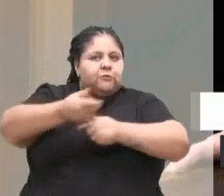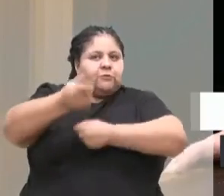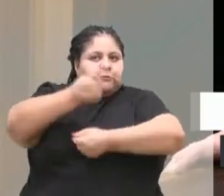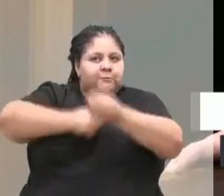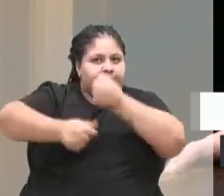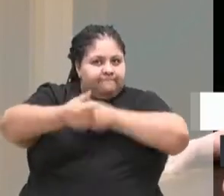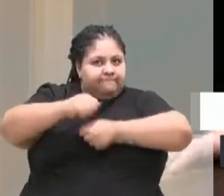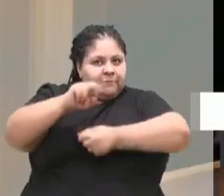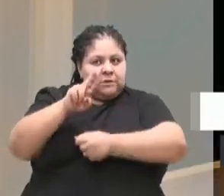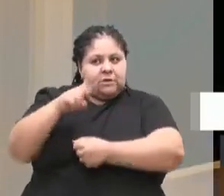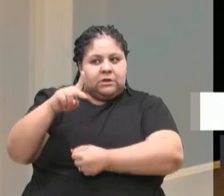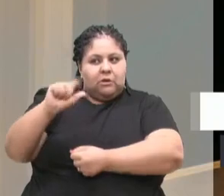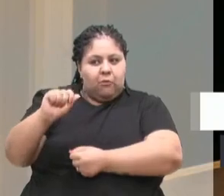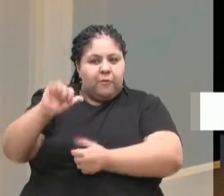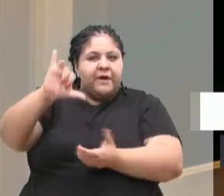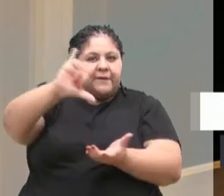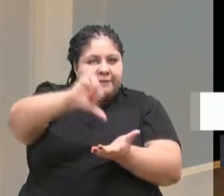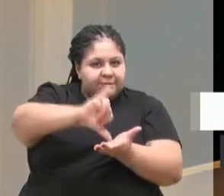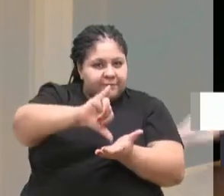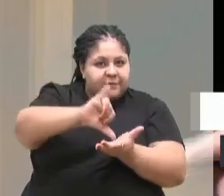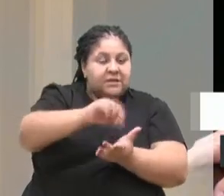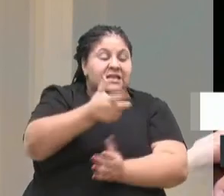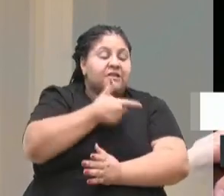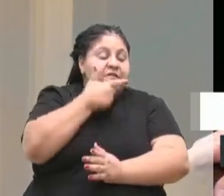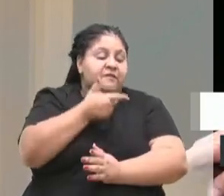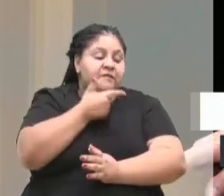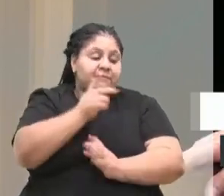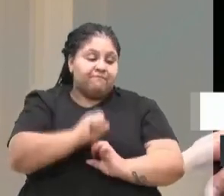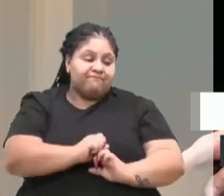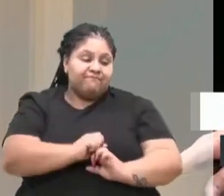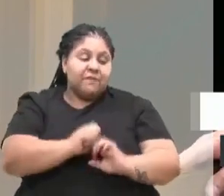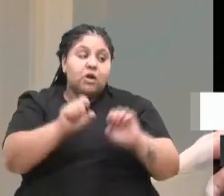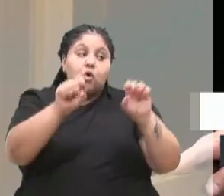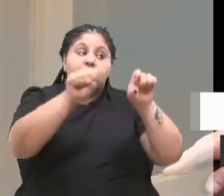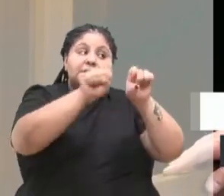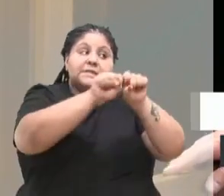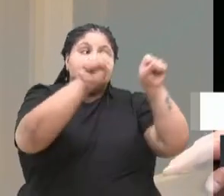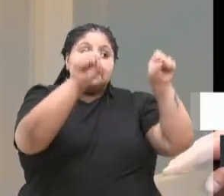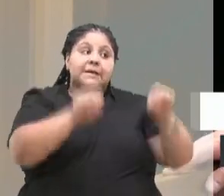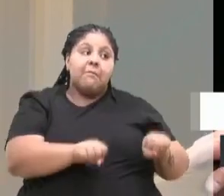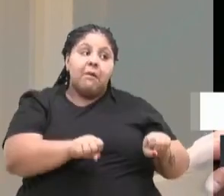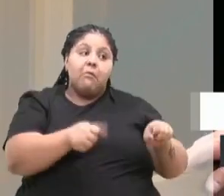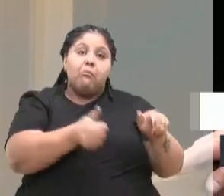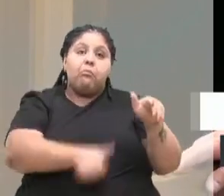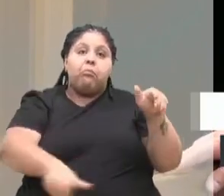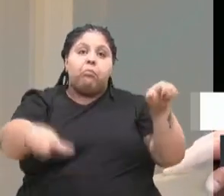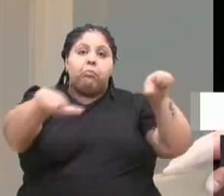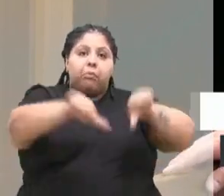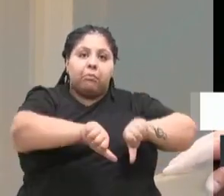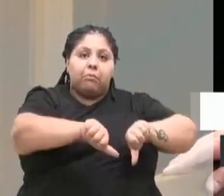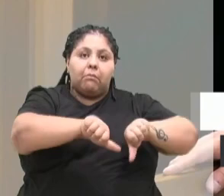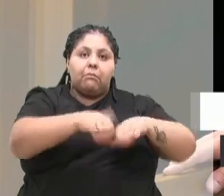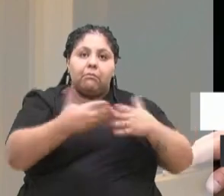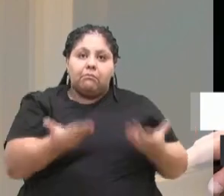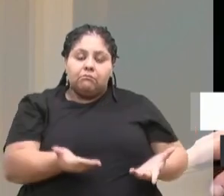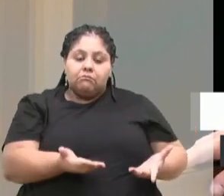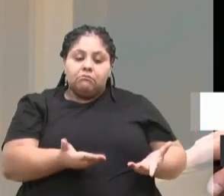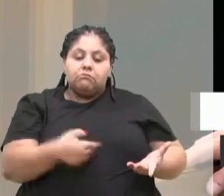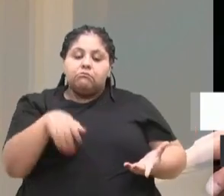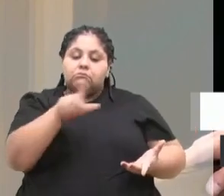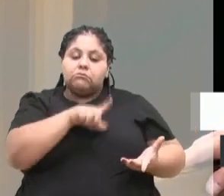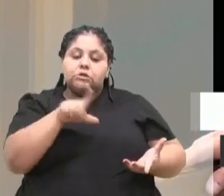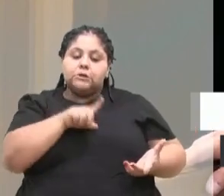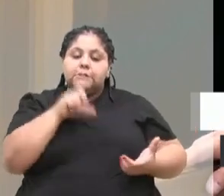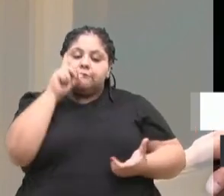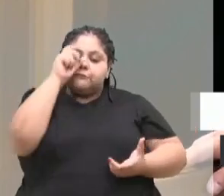UPA Central e ele nos disse, o sistema caiu e aí a gente teve dificuldade